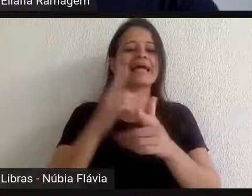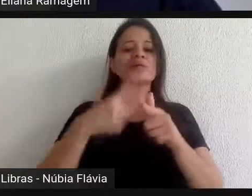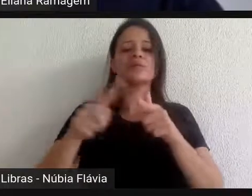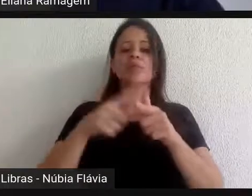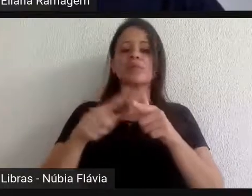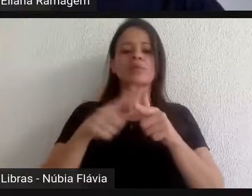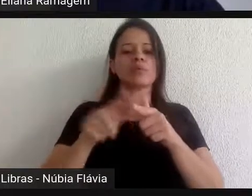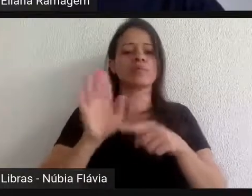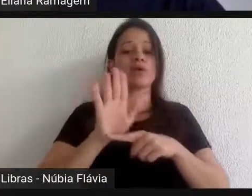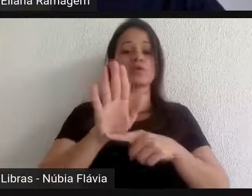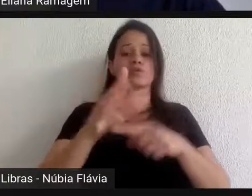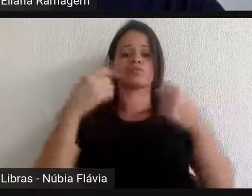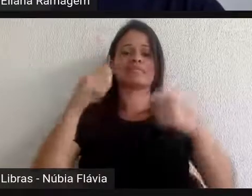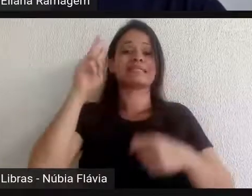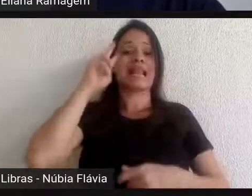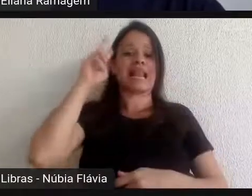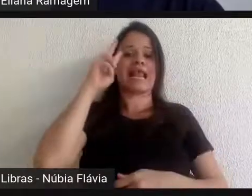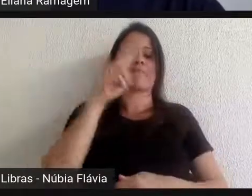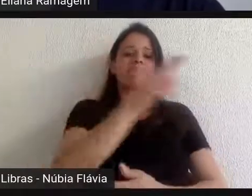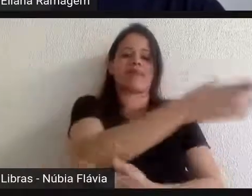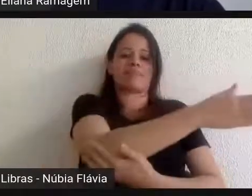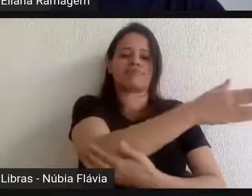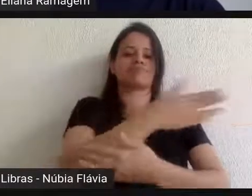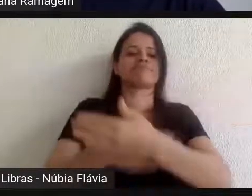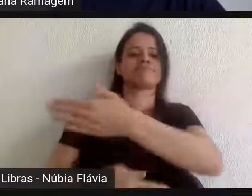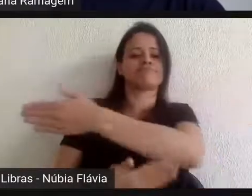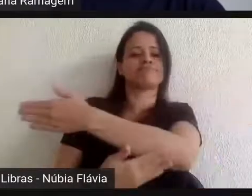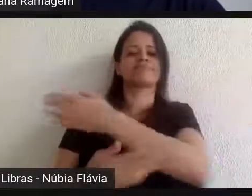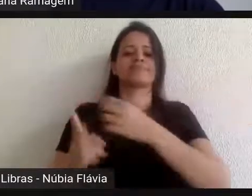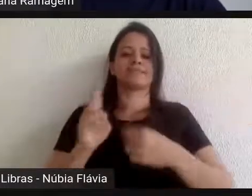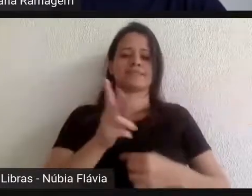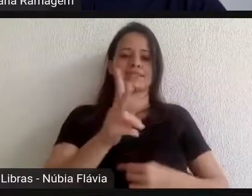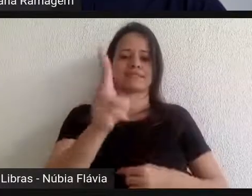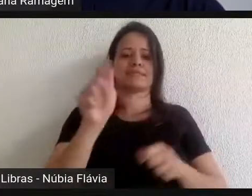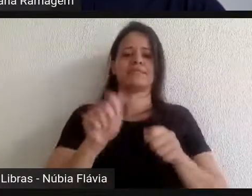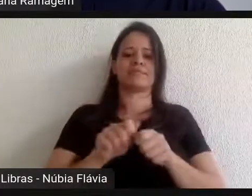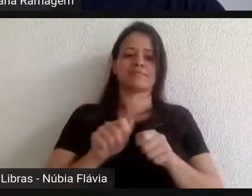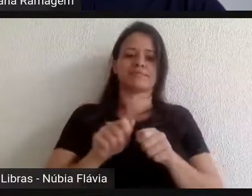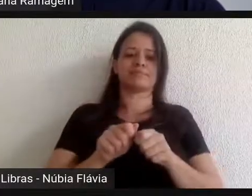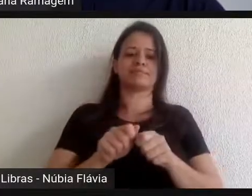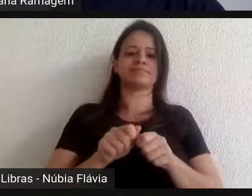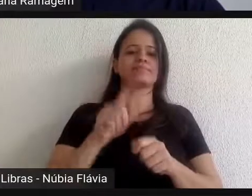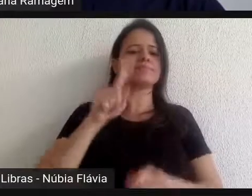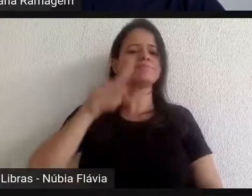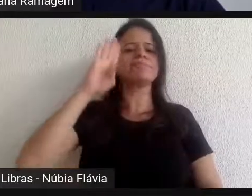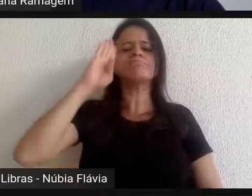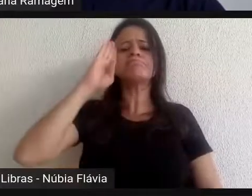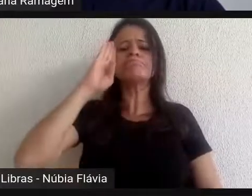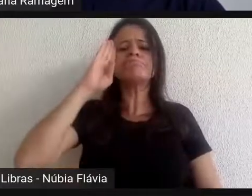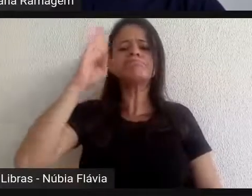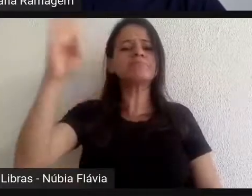fazer voltar para a estaca zero. Essa é uma principal preocupação.